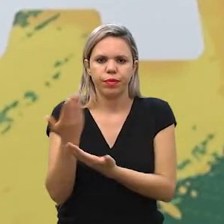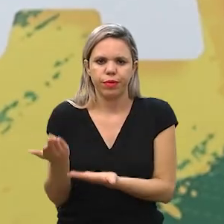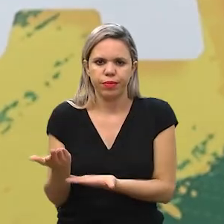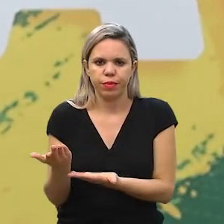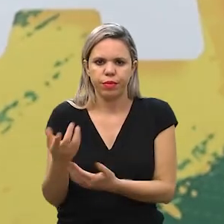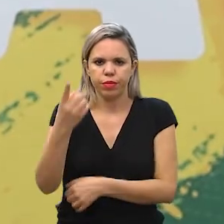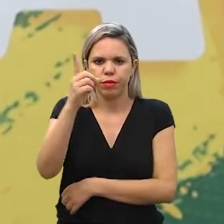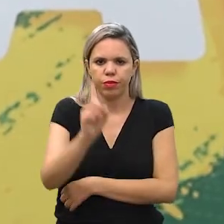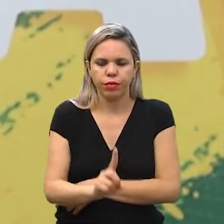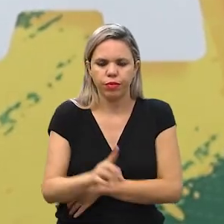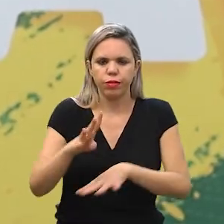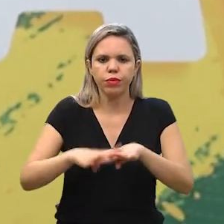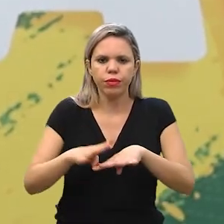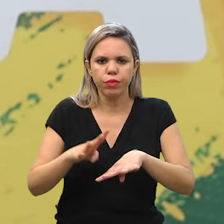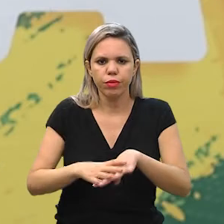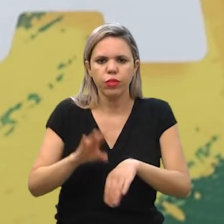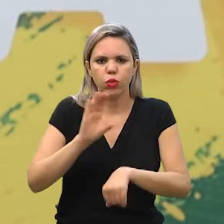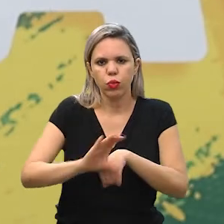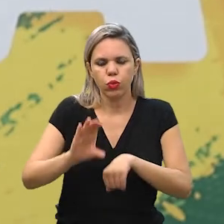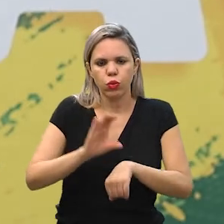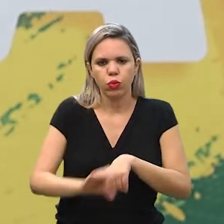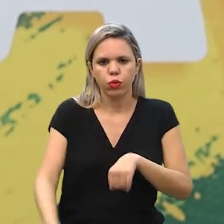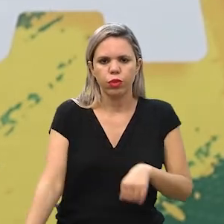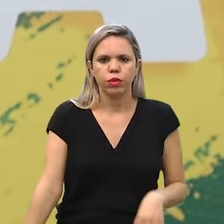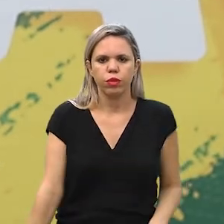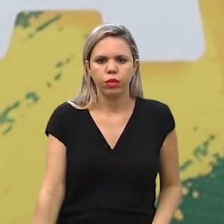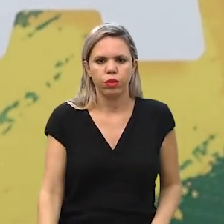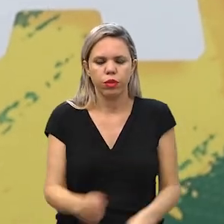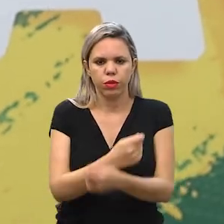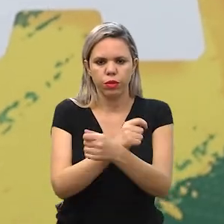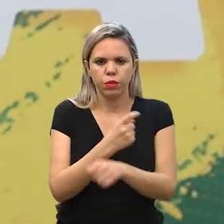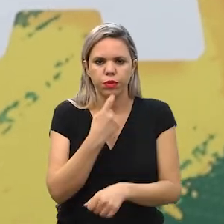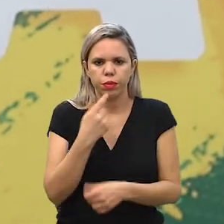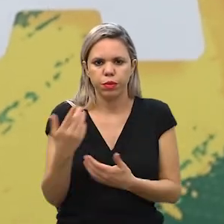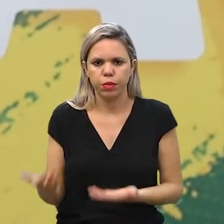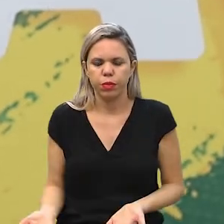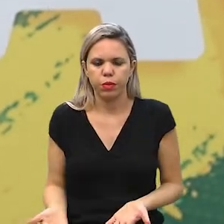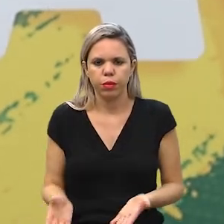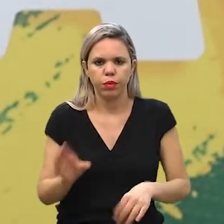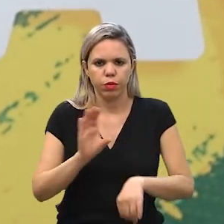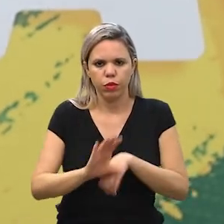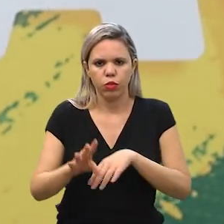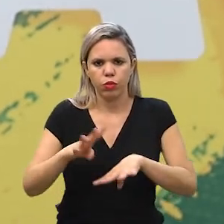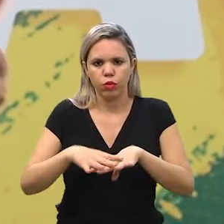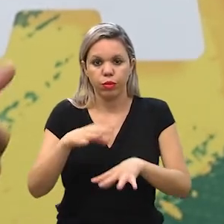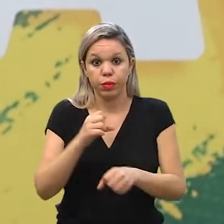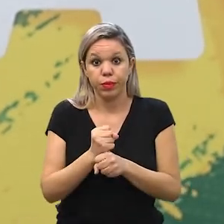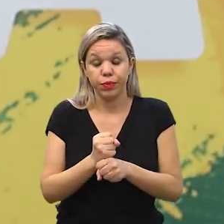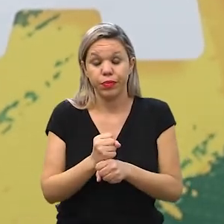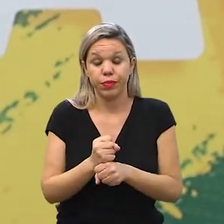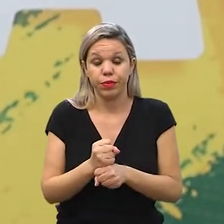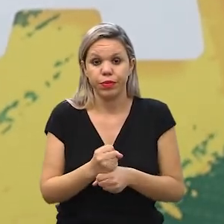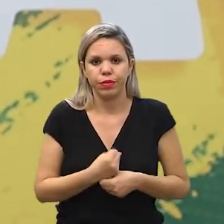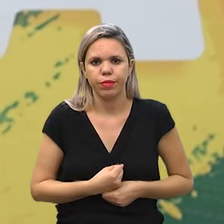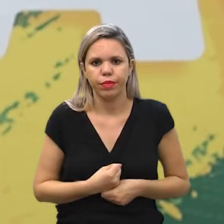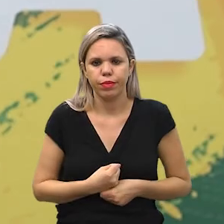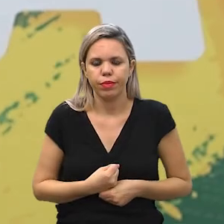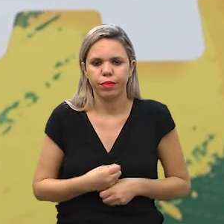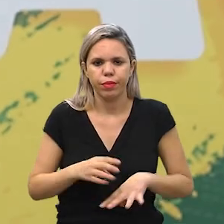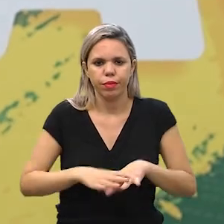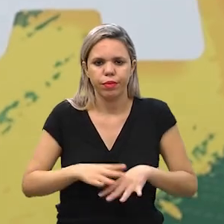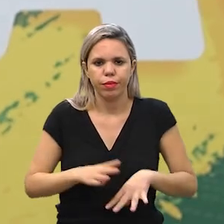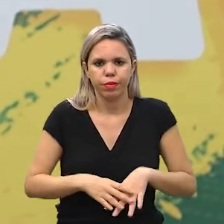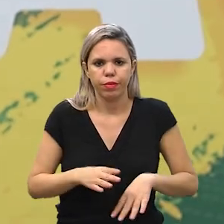também diretor de matemática do curso da PUC Campinas, não é, do curso de matemática da PUC Campinas. A